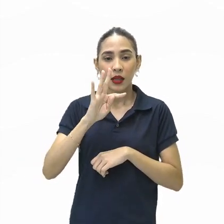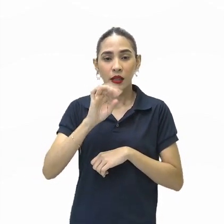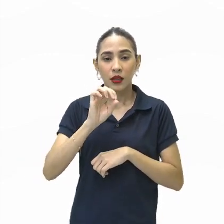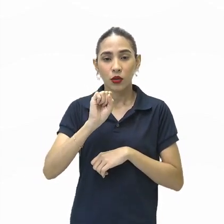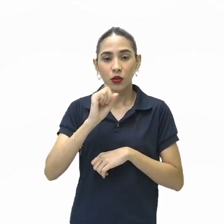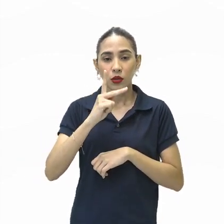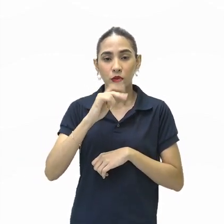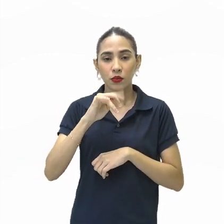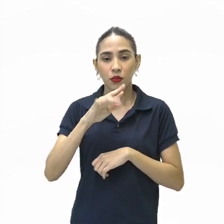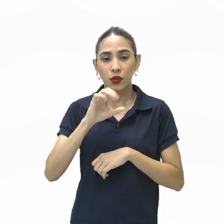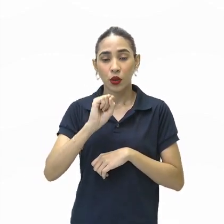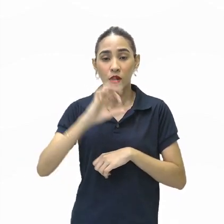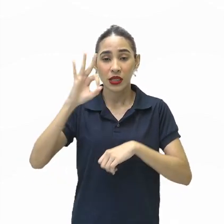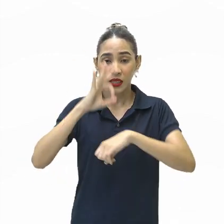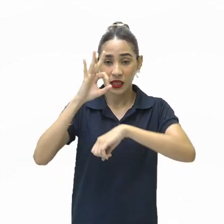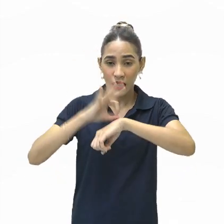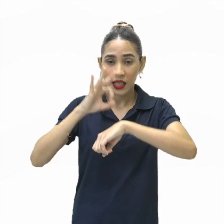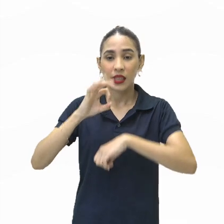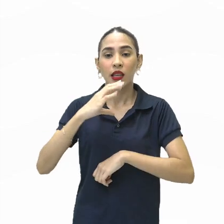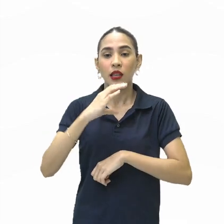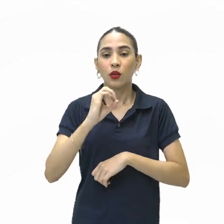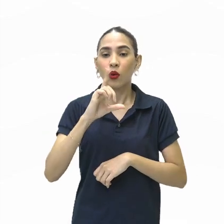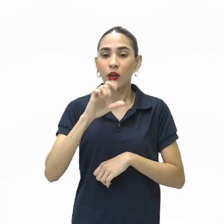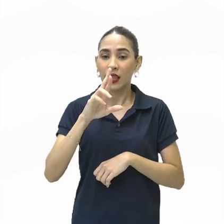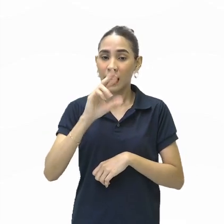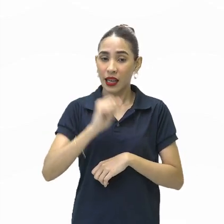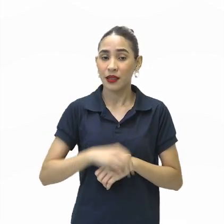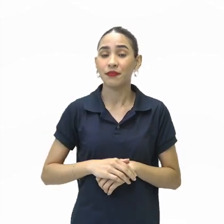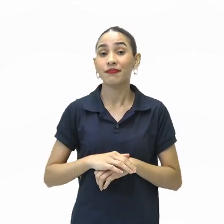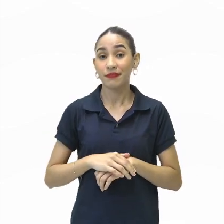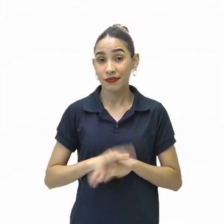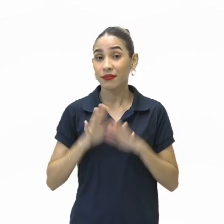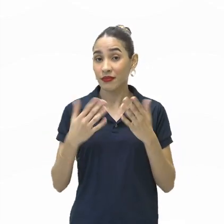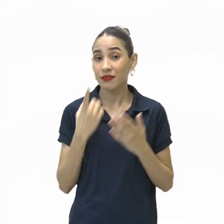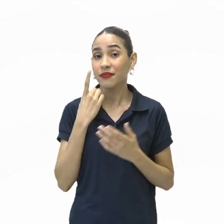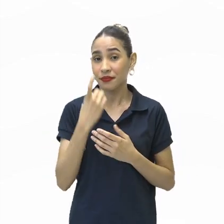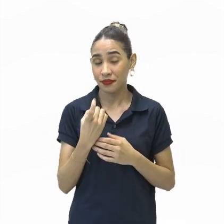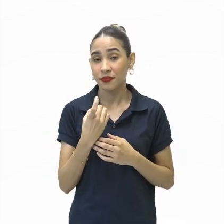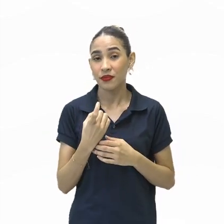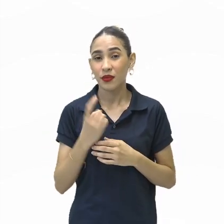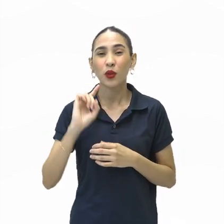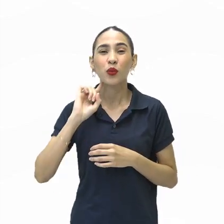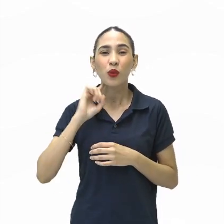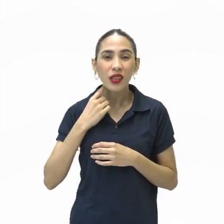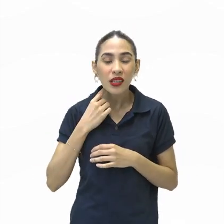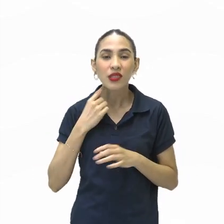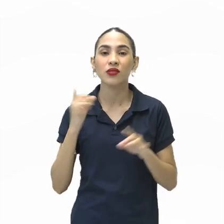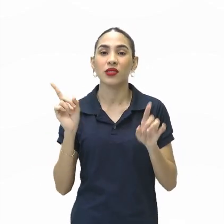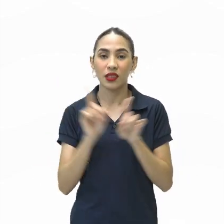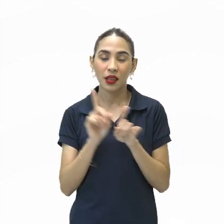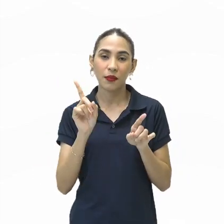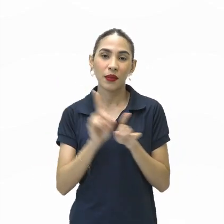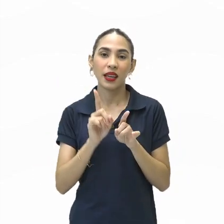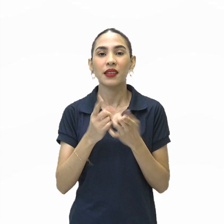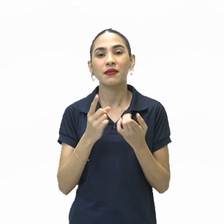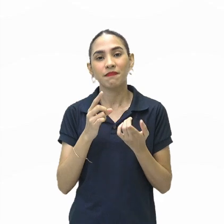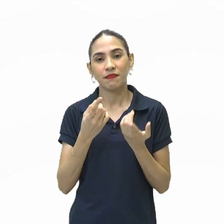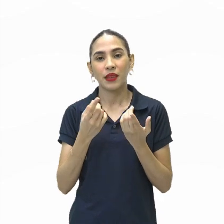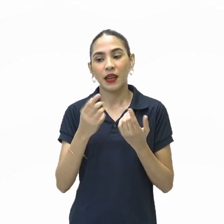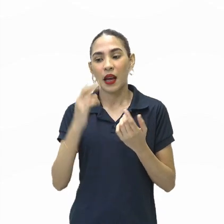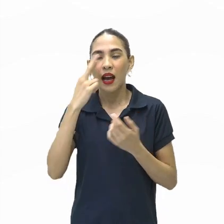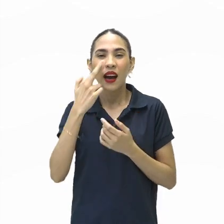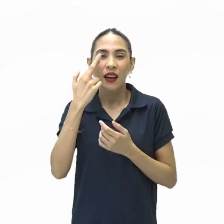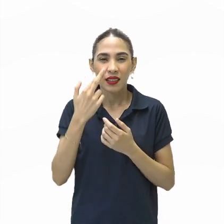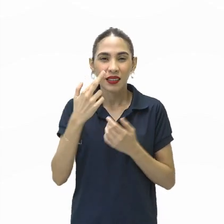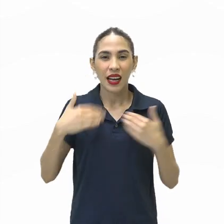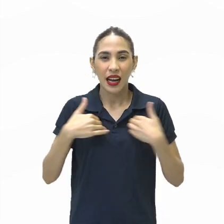leptospirose, dengue e cólera. Olha que interessante, né? O lixo também traz esses animais que vão